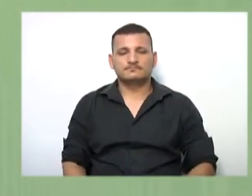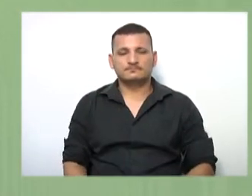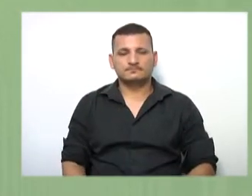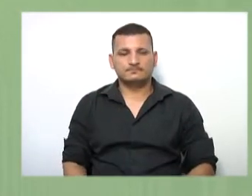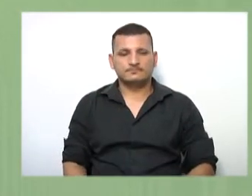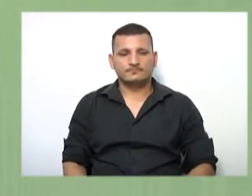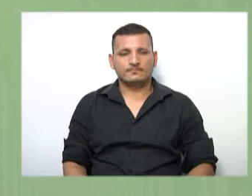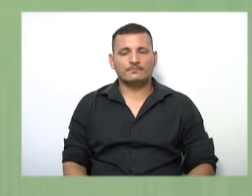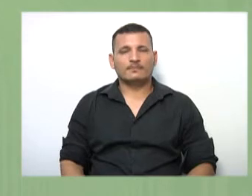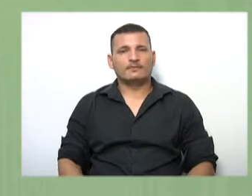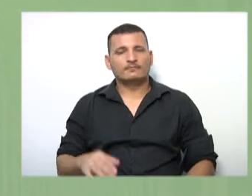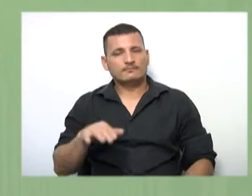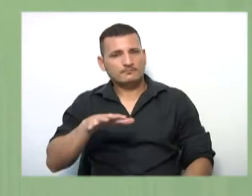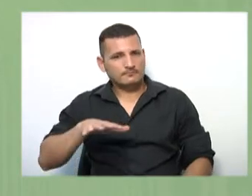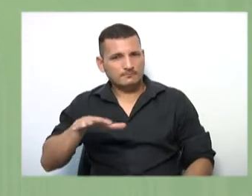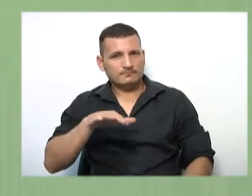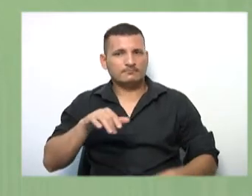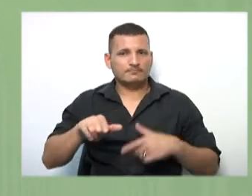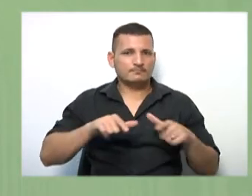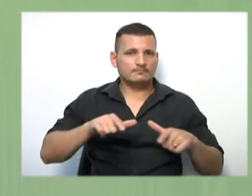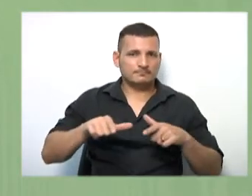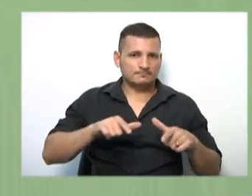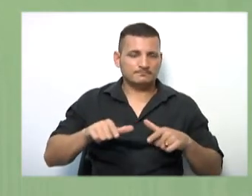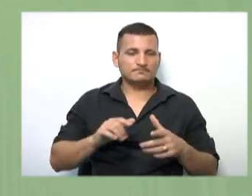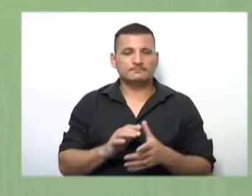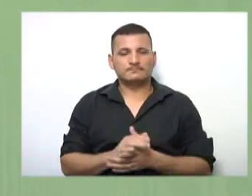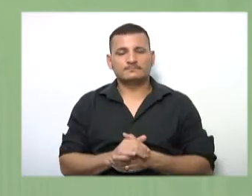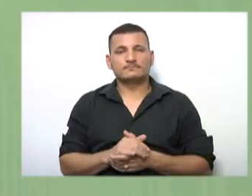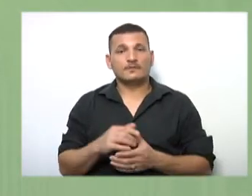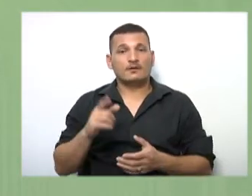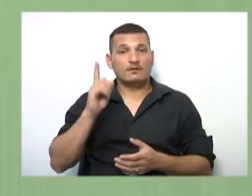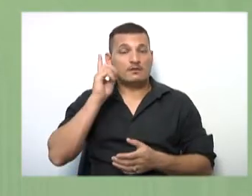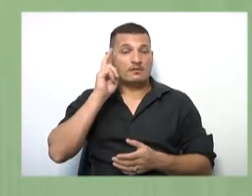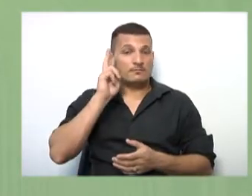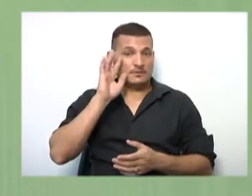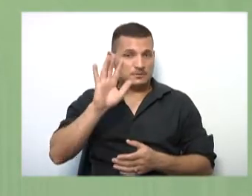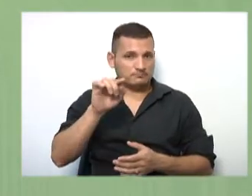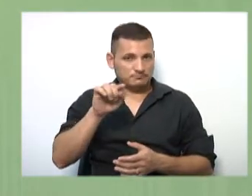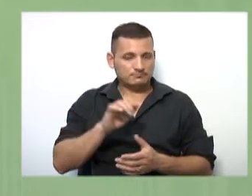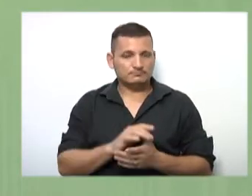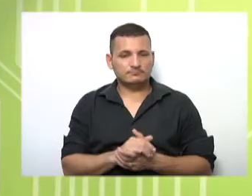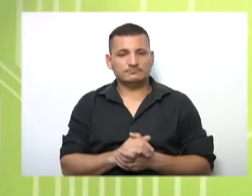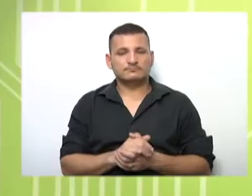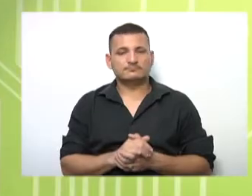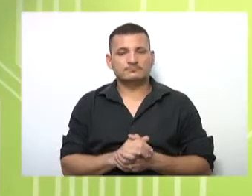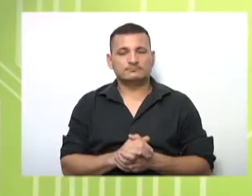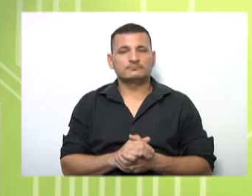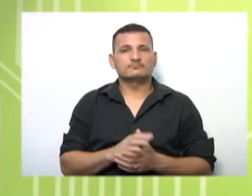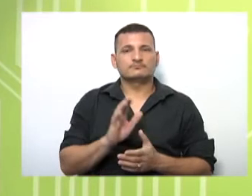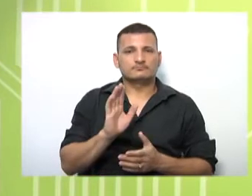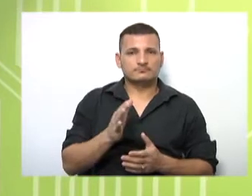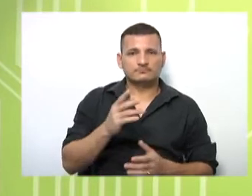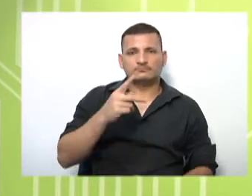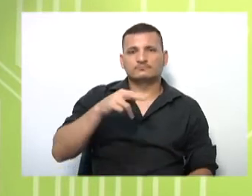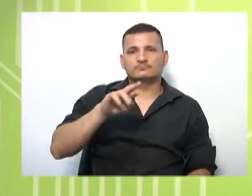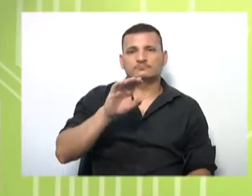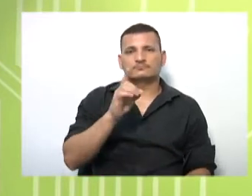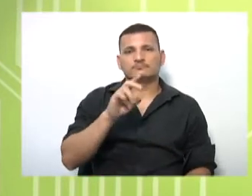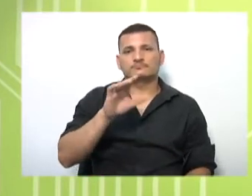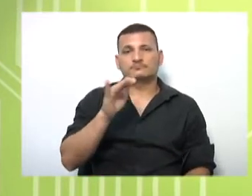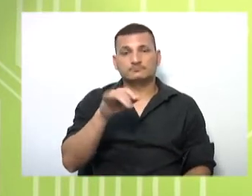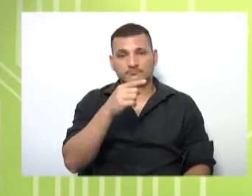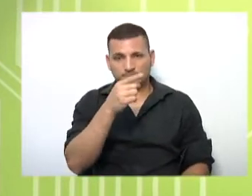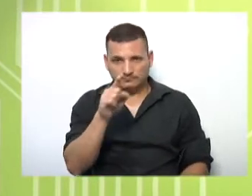Falando sobre o ramo trabalho, lembrando que, só uma observação, falamos sobre o ramo produção, então o